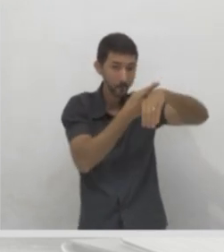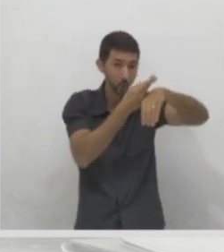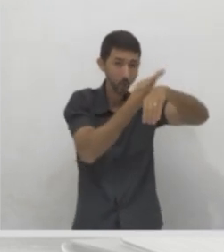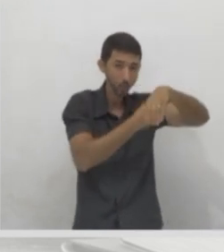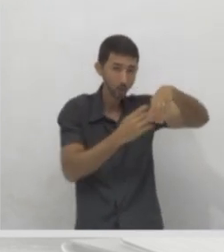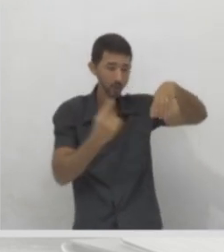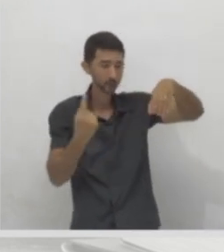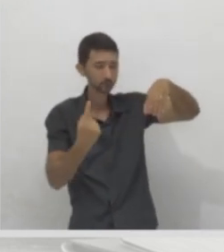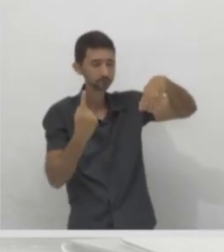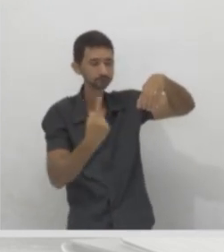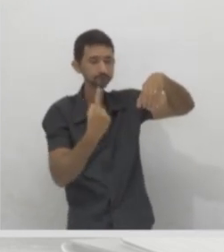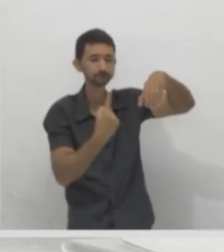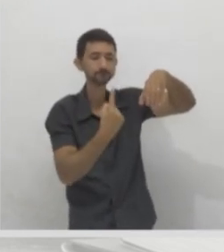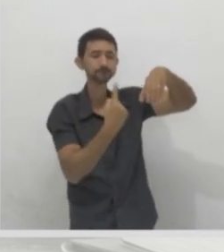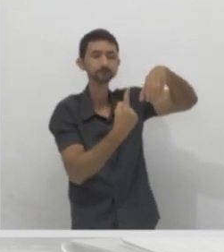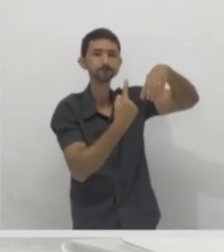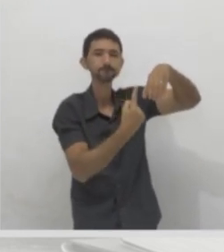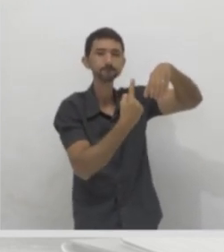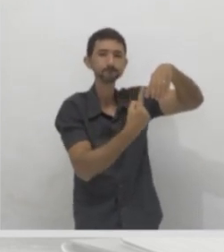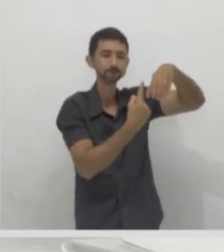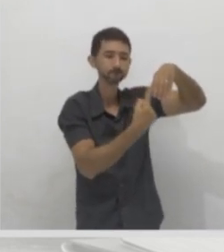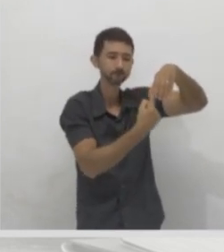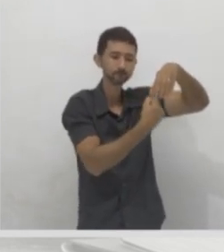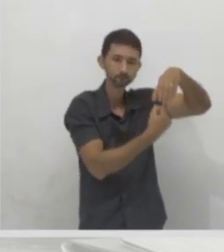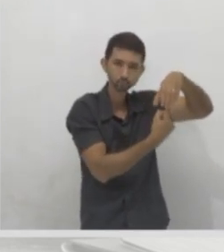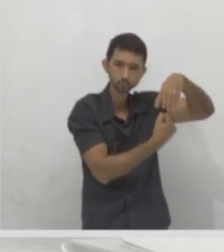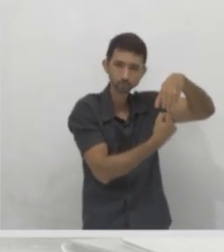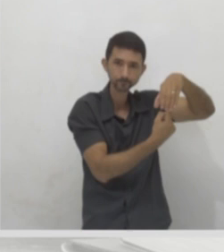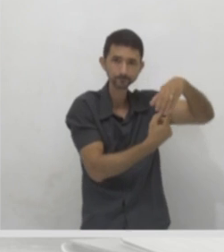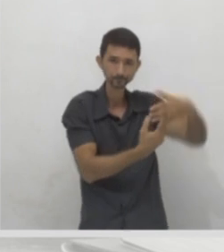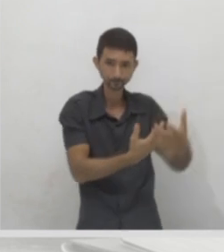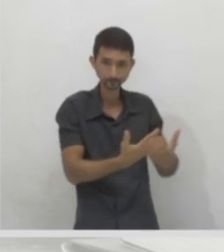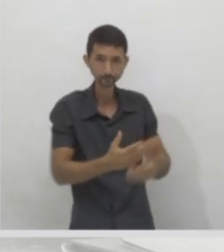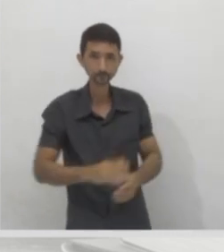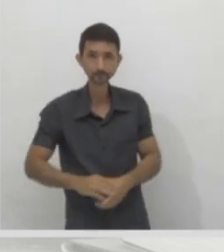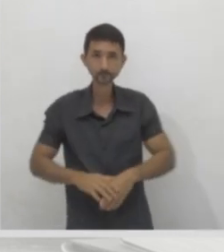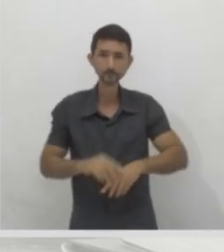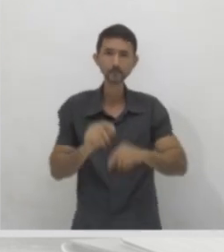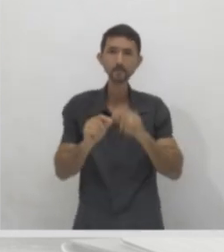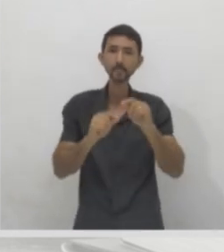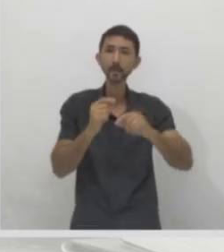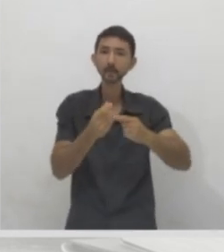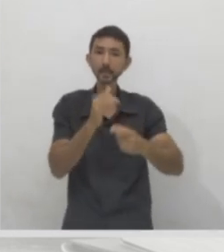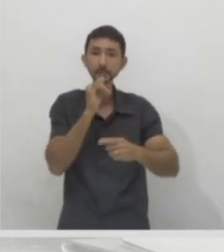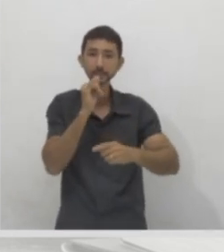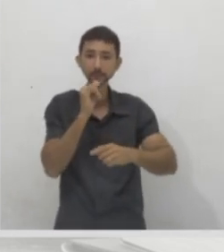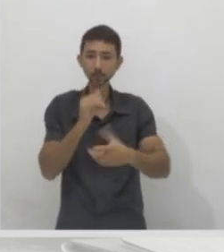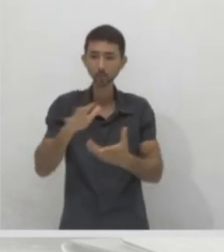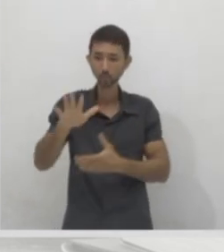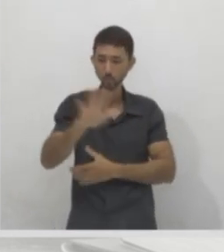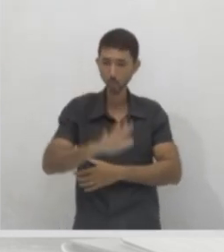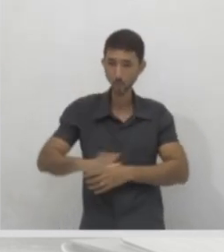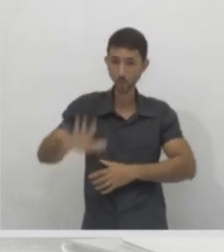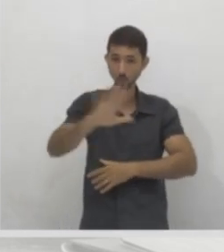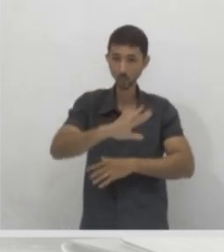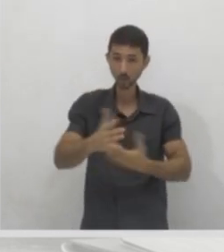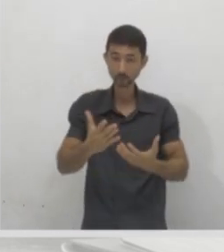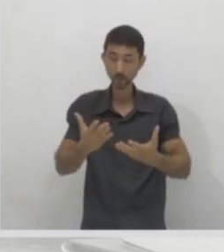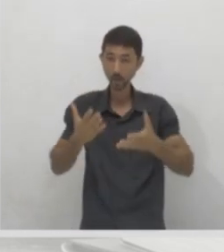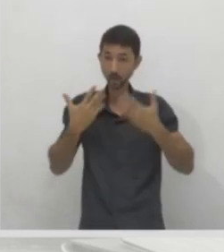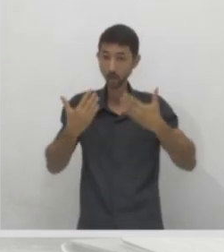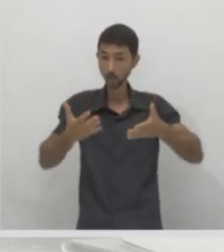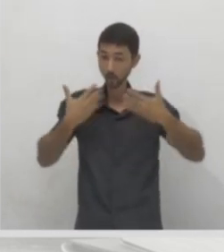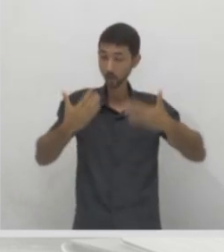buscar abrigo em lugares mais quentes, tá? Só que em lugares também onde o calor fosse